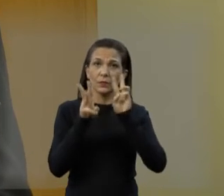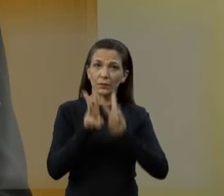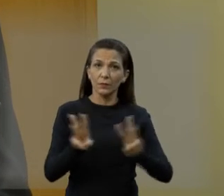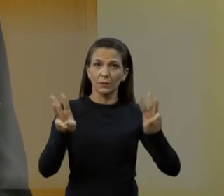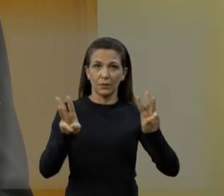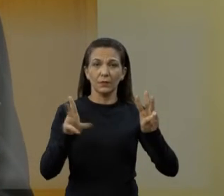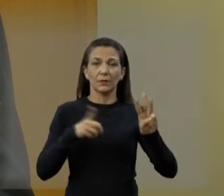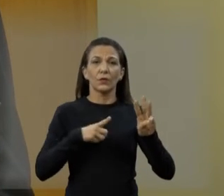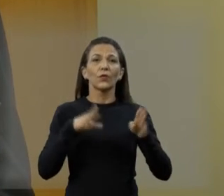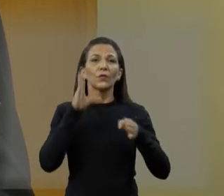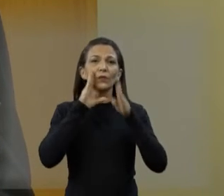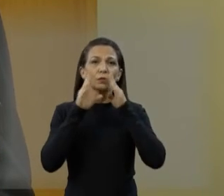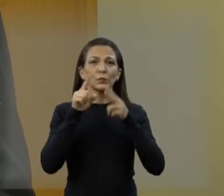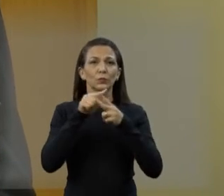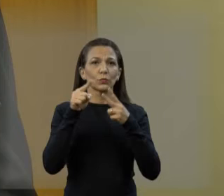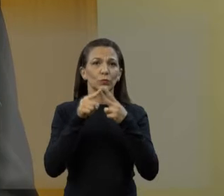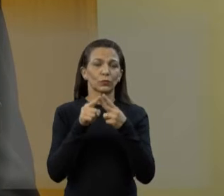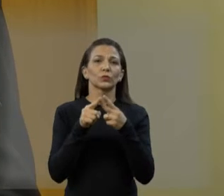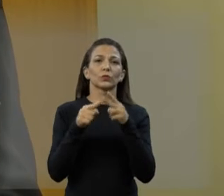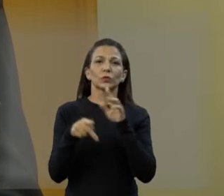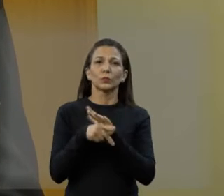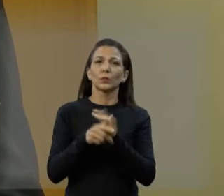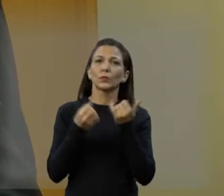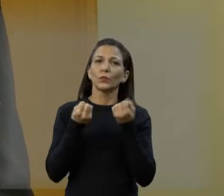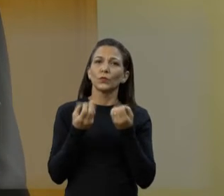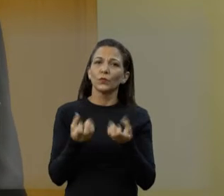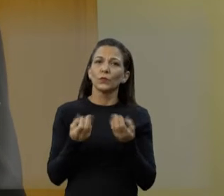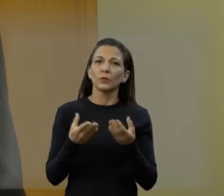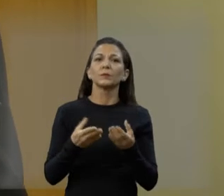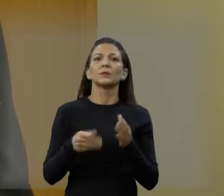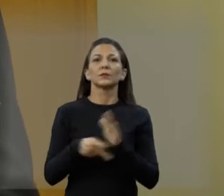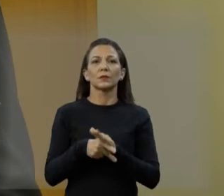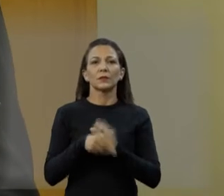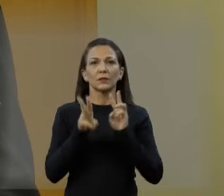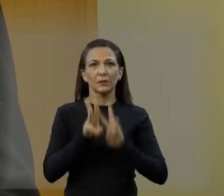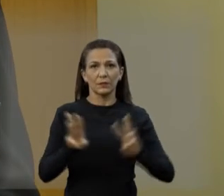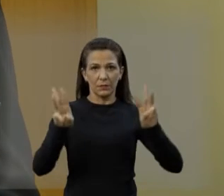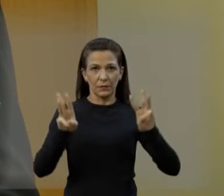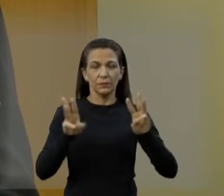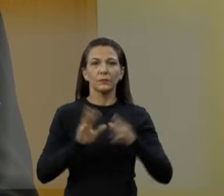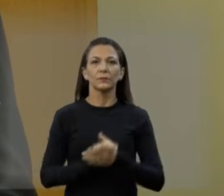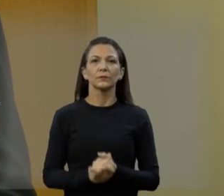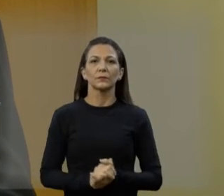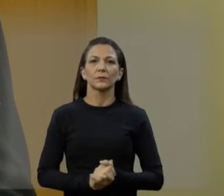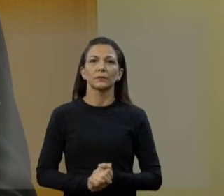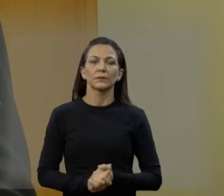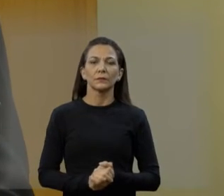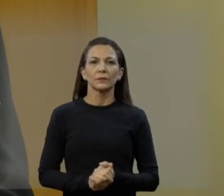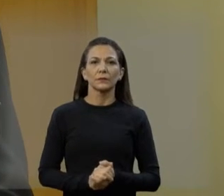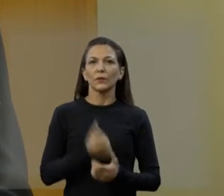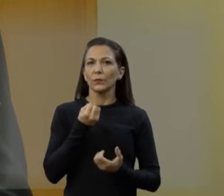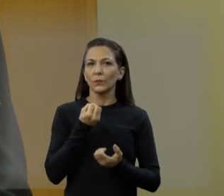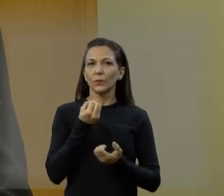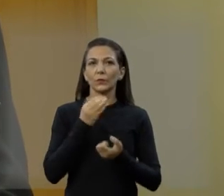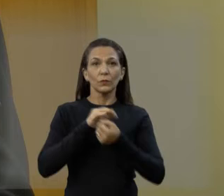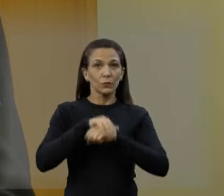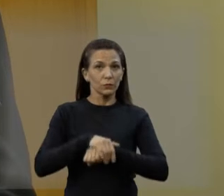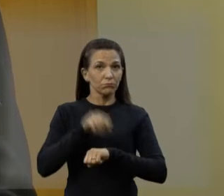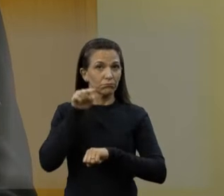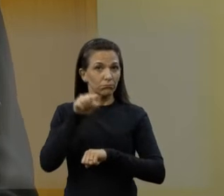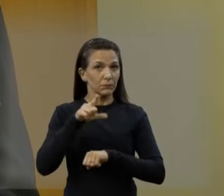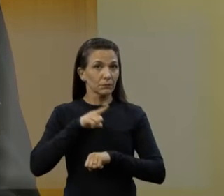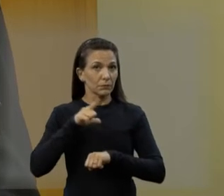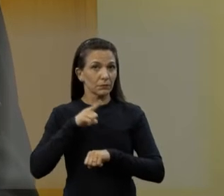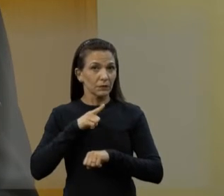e pelo Facebook de dois portais de notícias da cidade de Araraquara News eo RCI Araraquara boa noite para você que